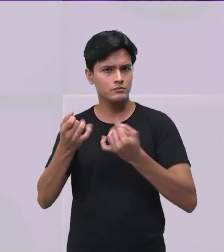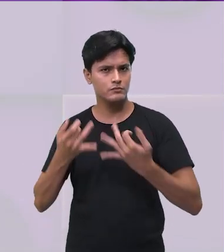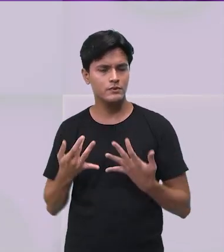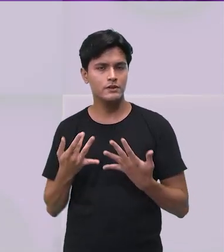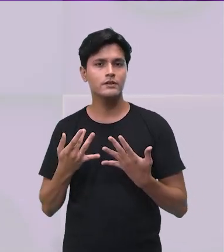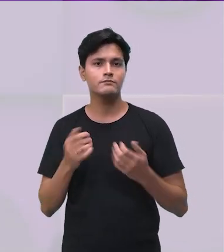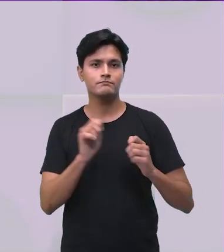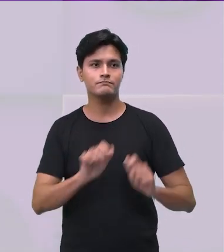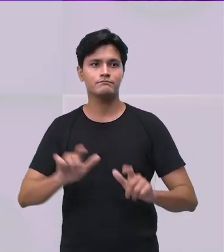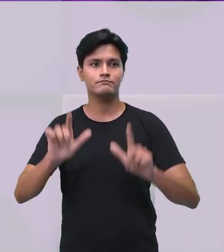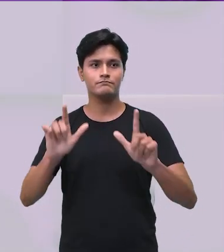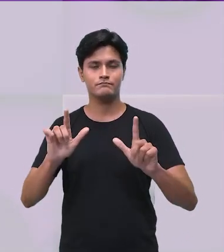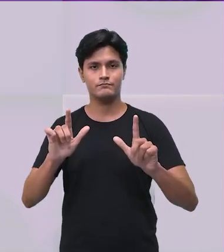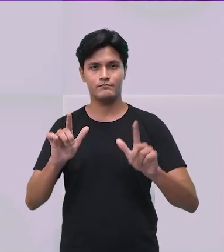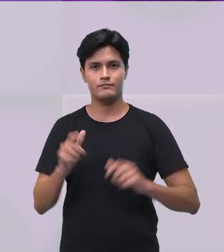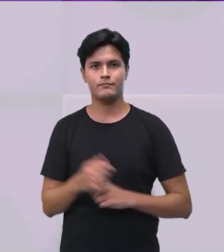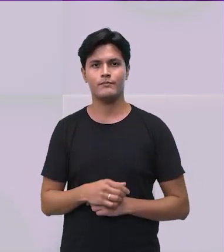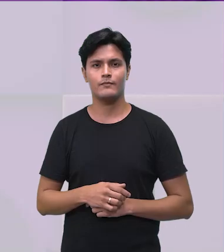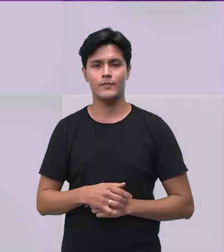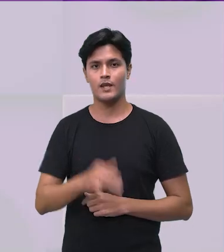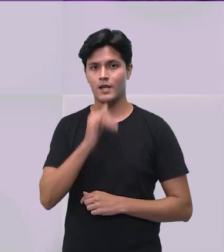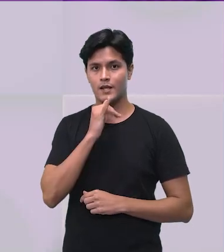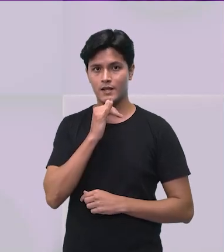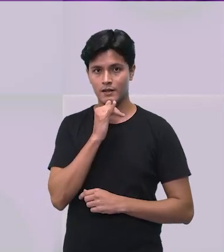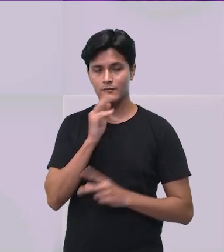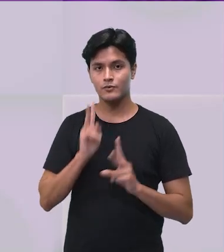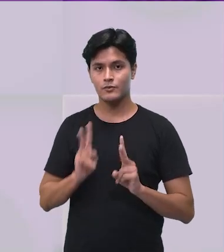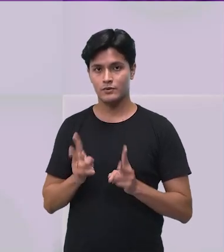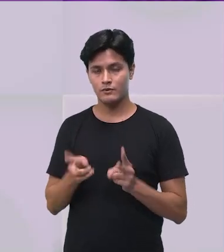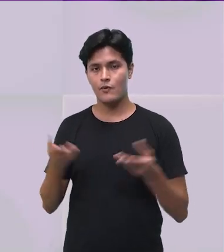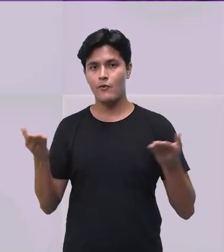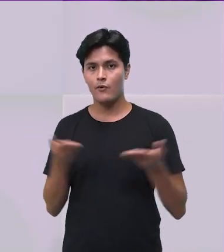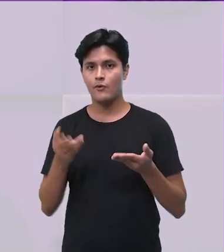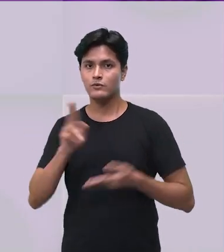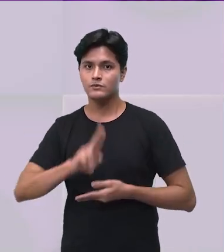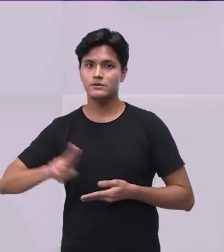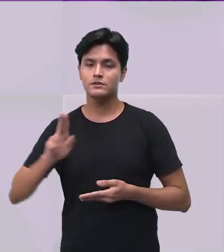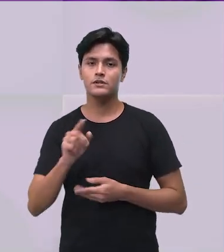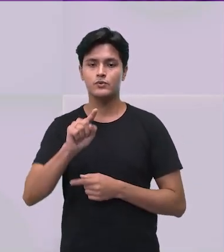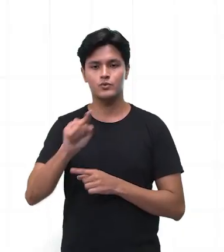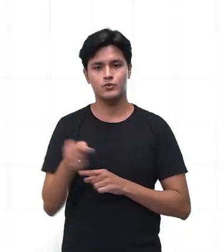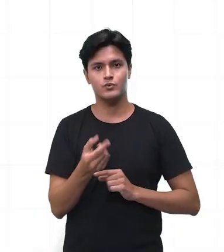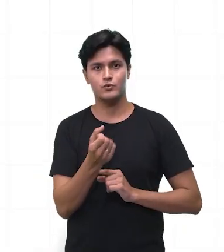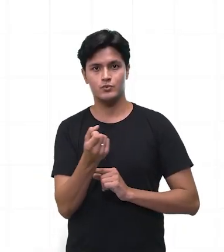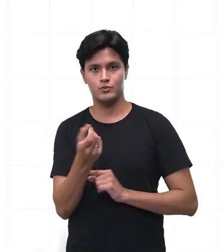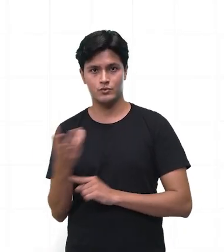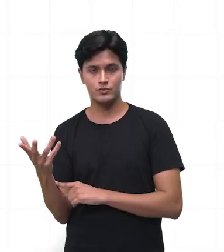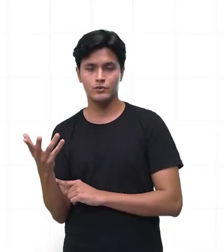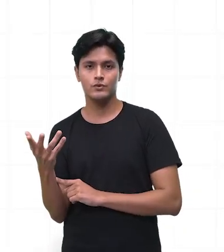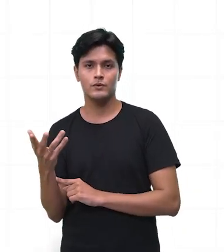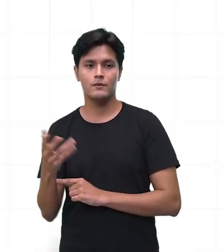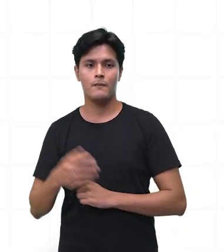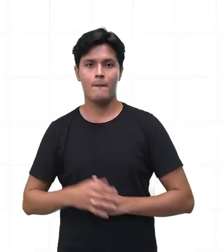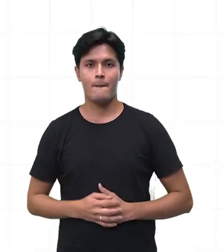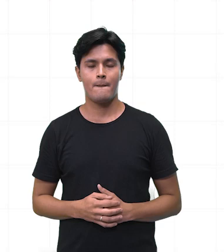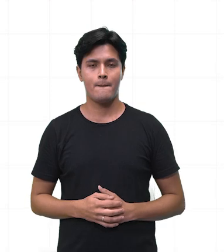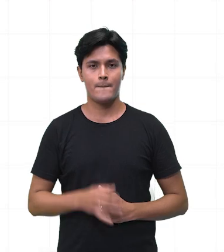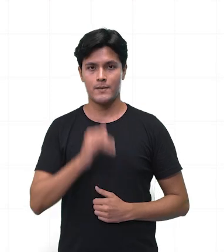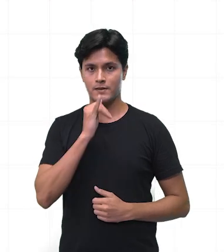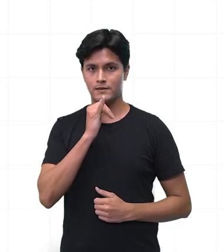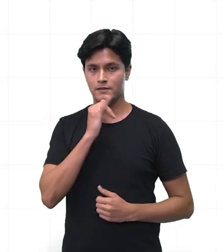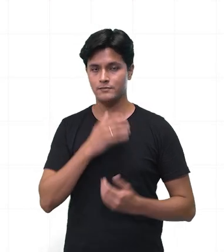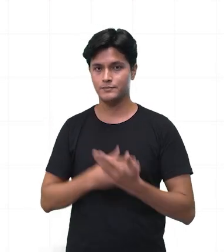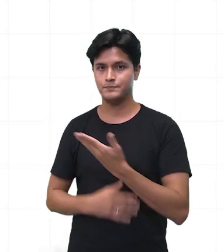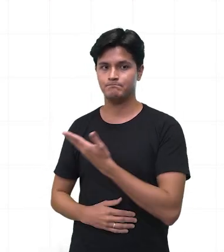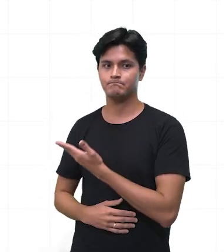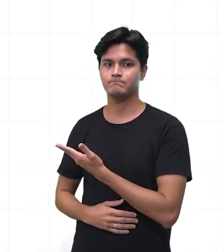aí, o mesmo exemplo, tá? Mas nós vamos resolver agora com o número decimal. Vamos lá então a esse exemplo.